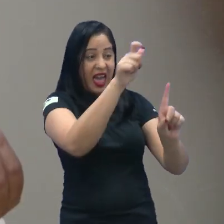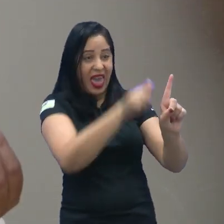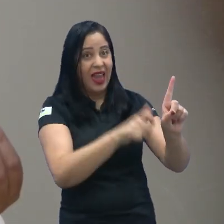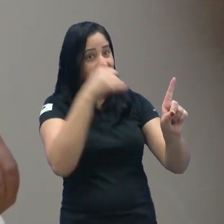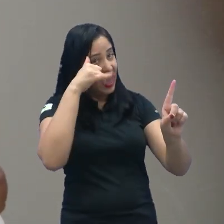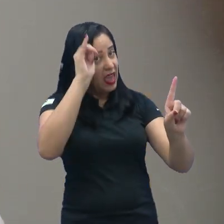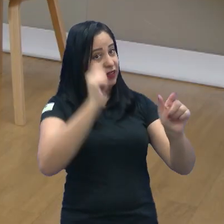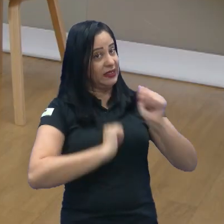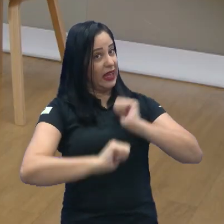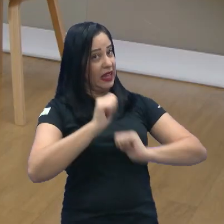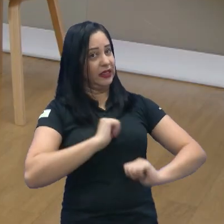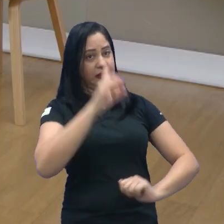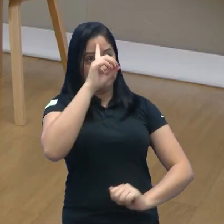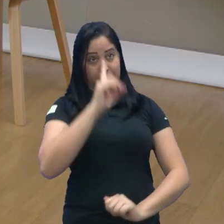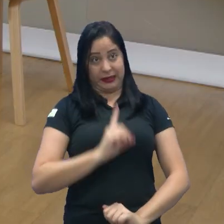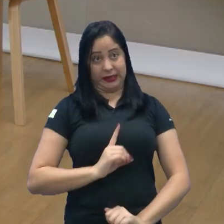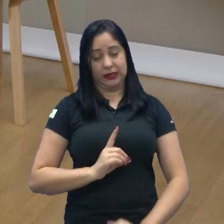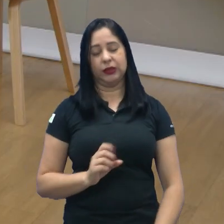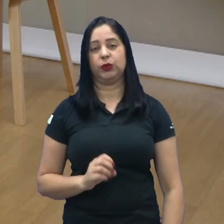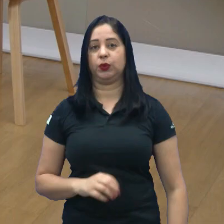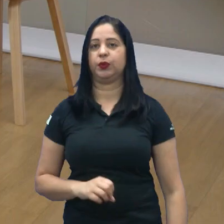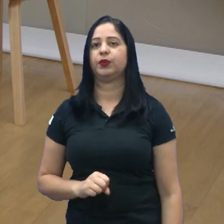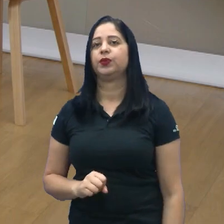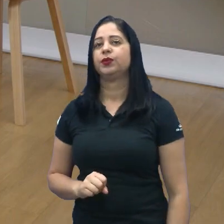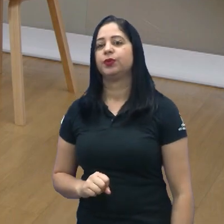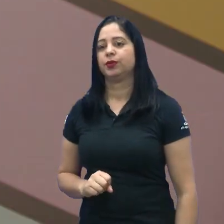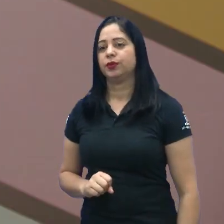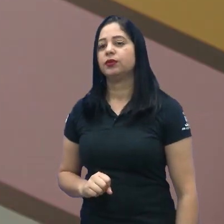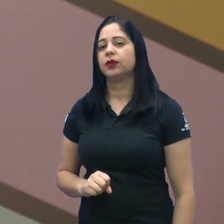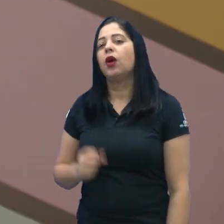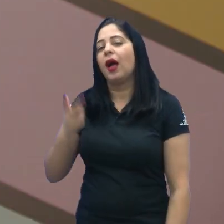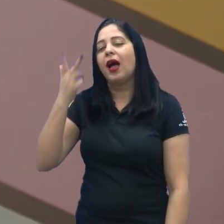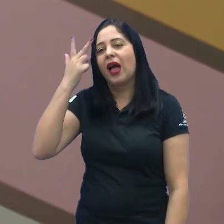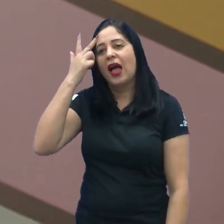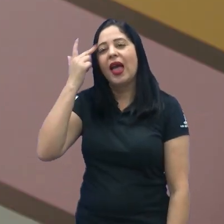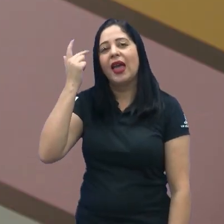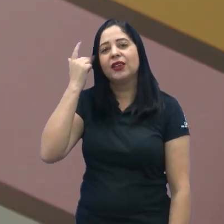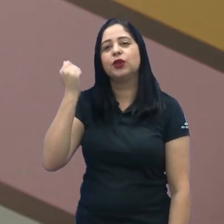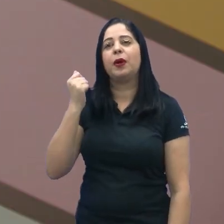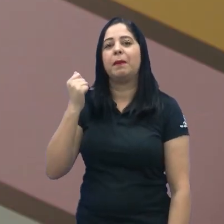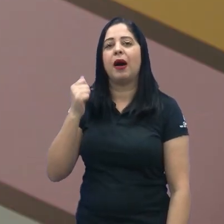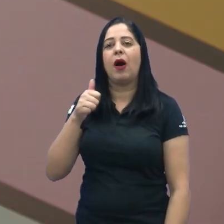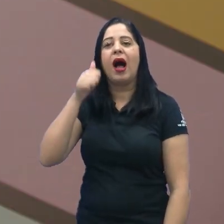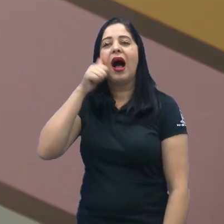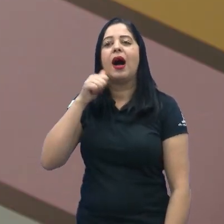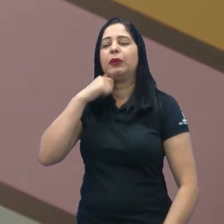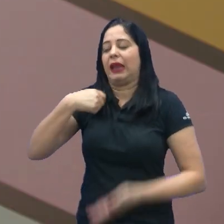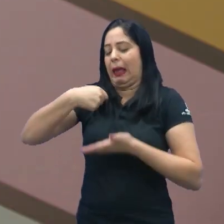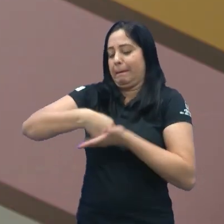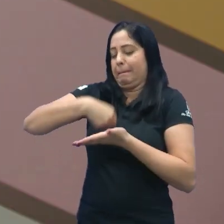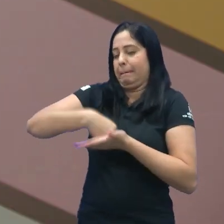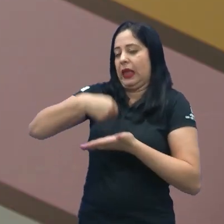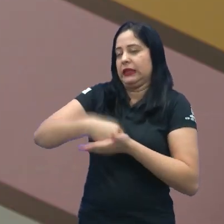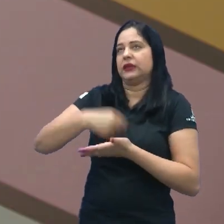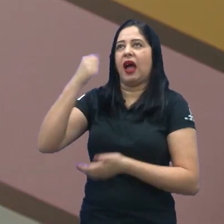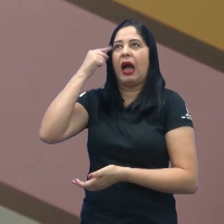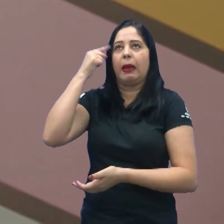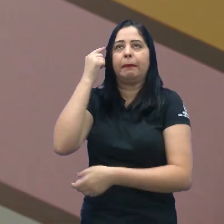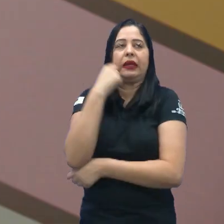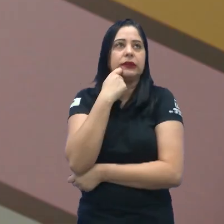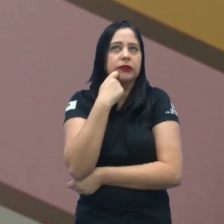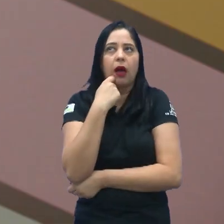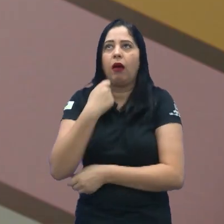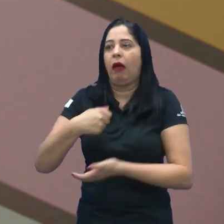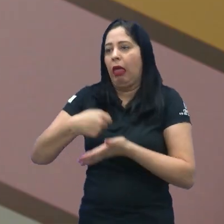nessa depressão? É muito comum que a mulher, ela se cobre muito, né? Automaticamente, uma vez que ela se